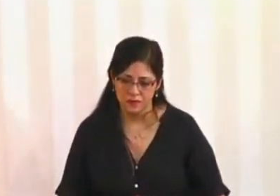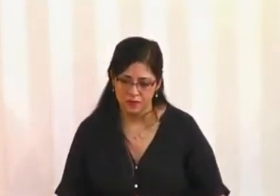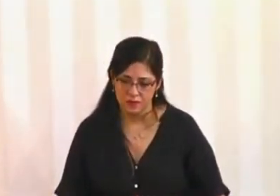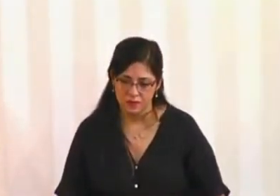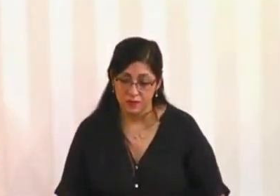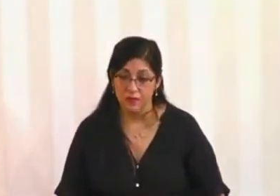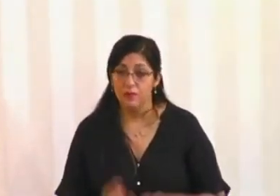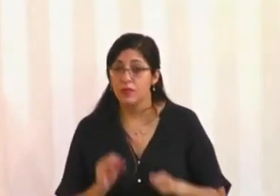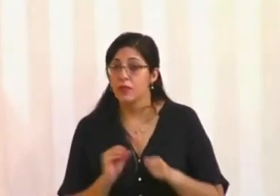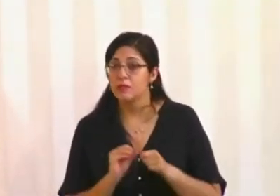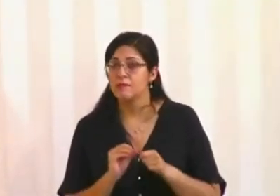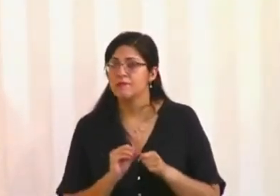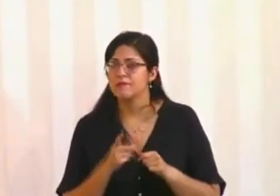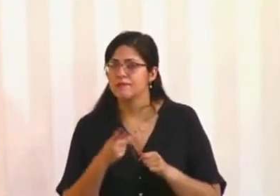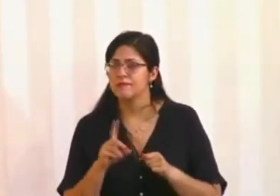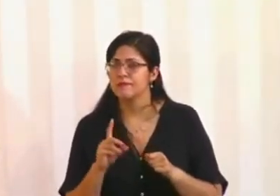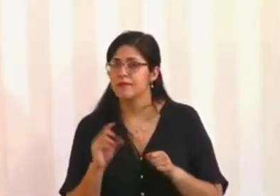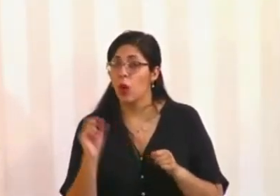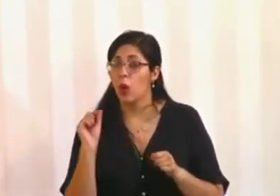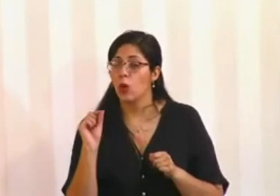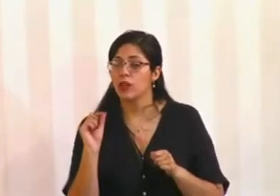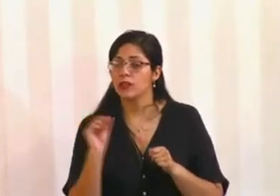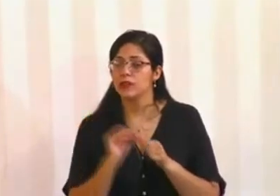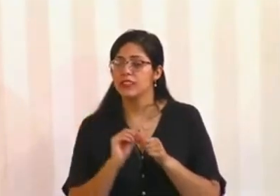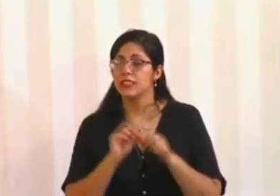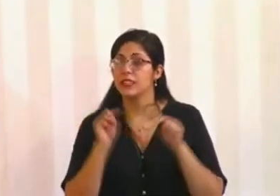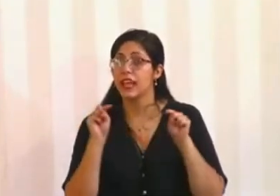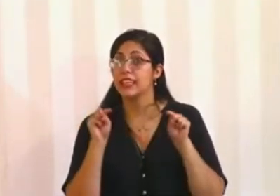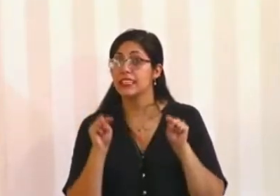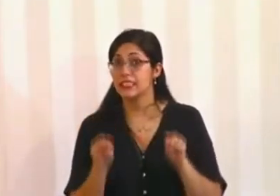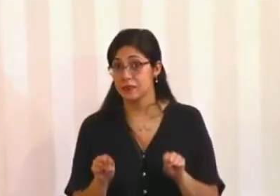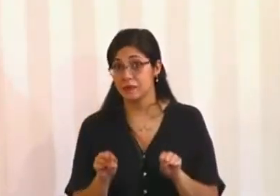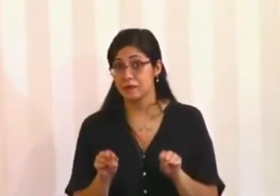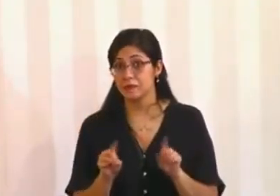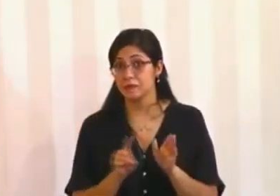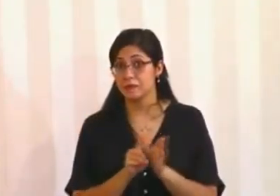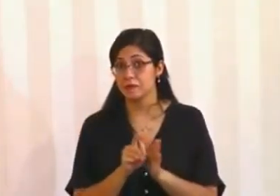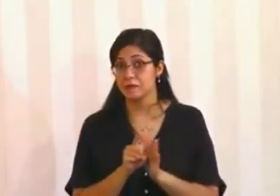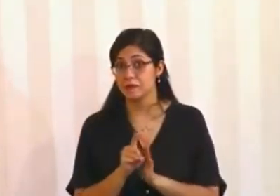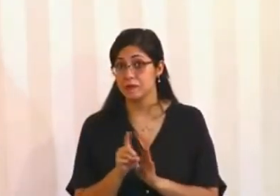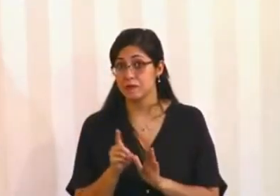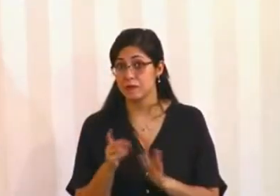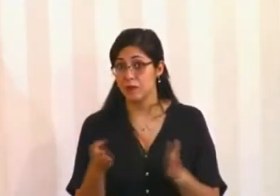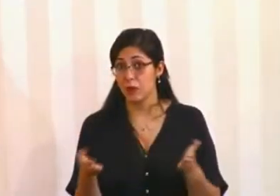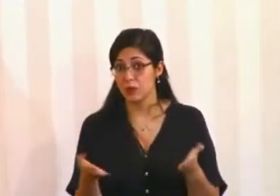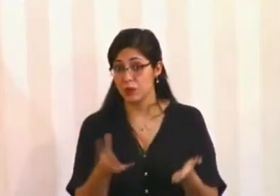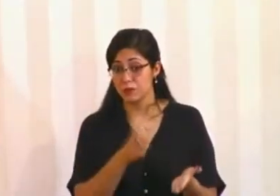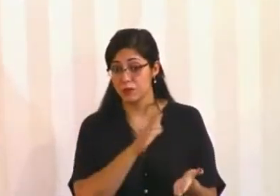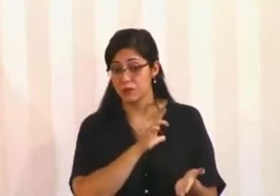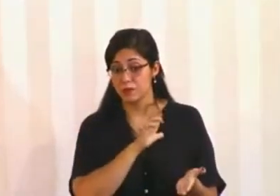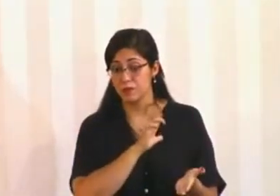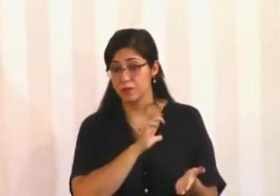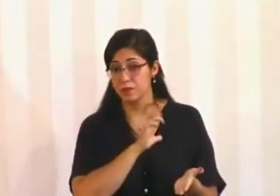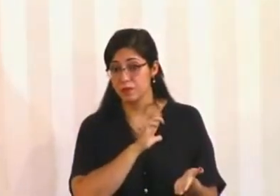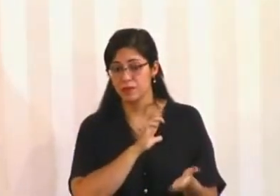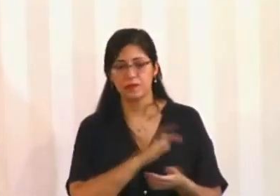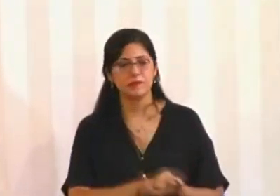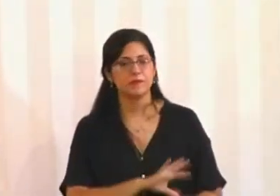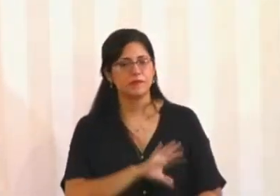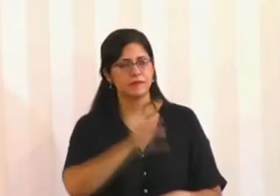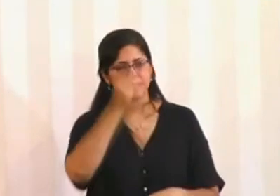o que você está fazendo aqui? Pastor, que pergunta mais óbvia. O senhor não está vendo? Eu estou no